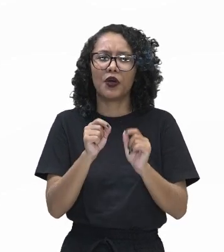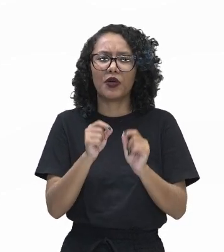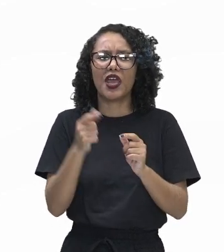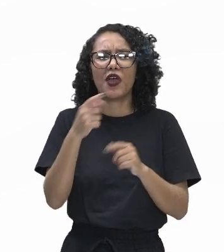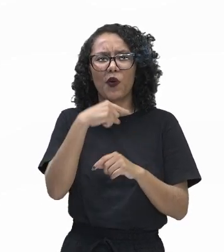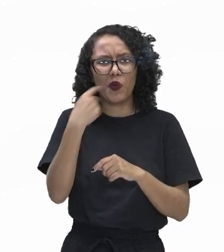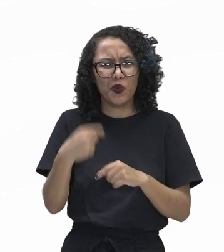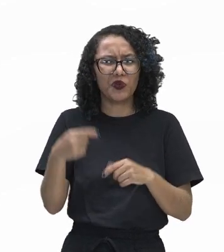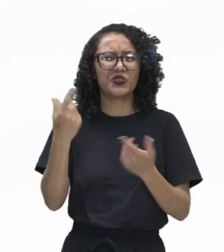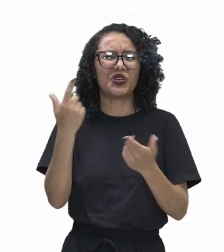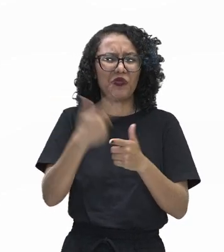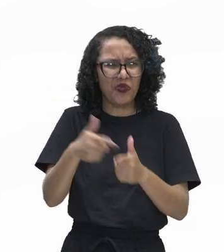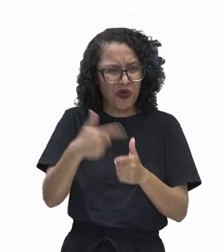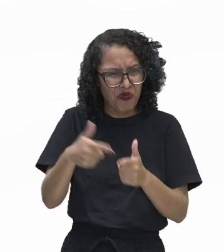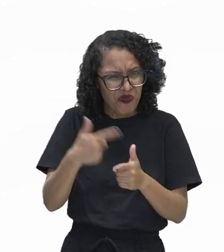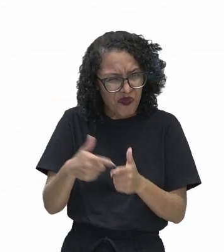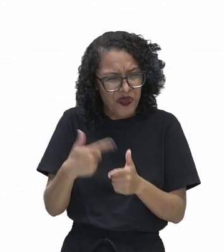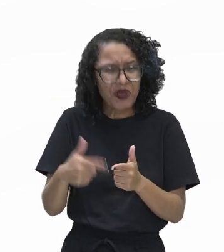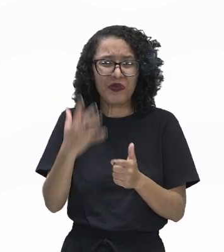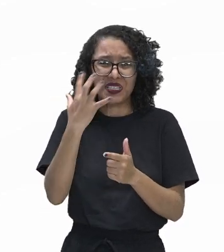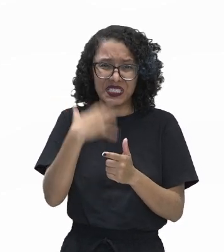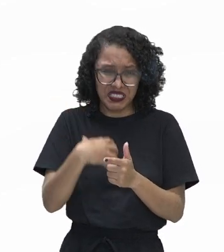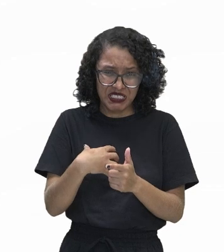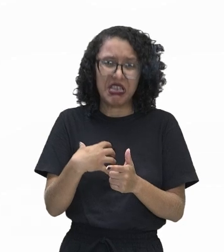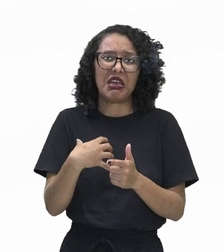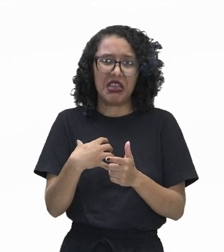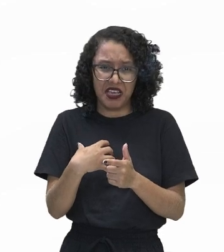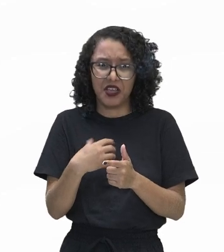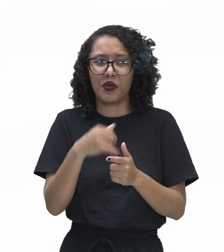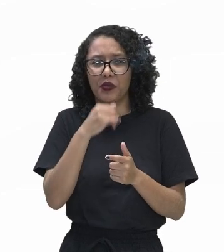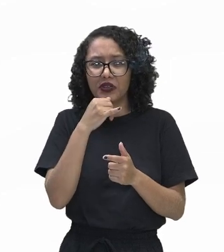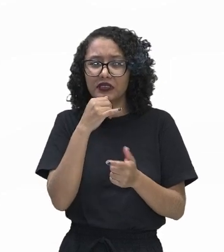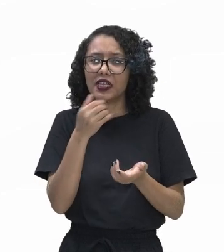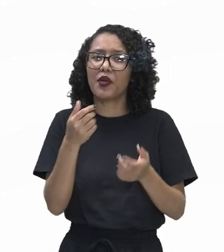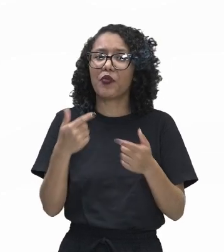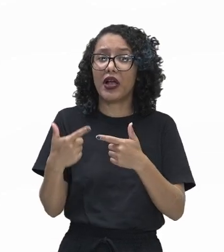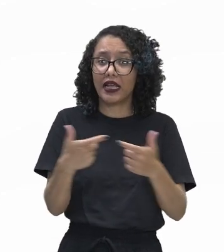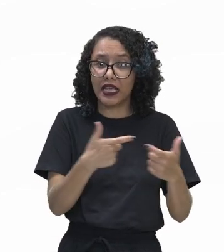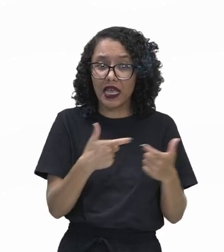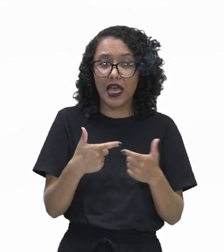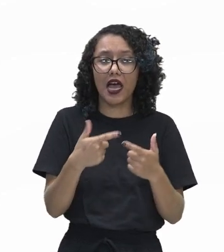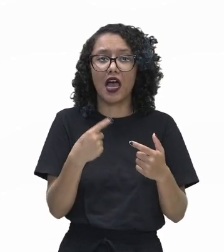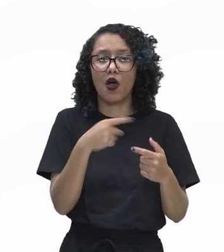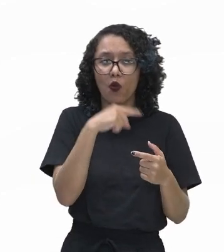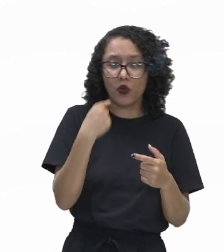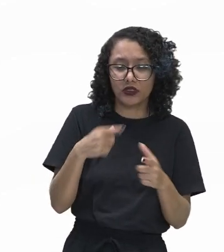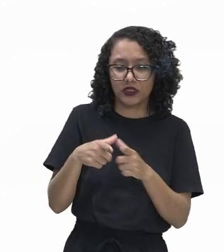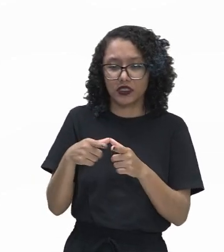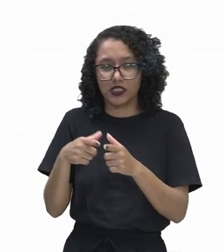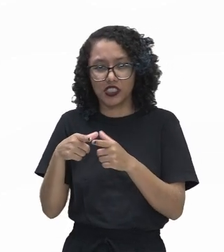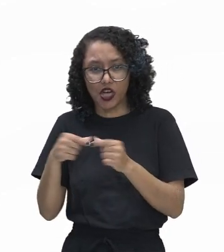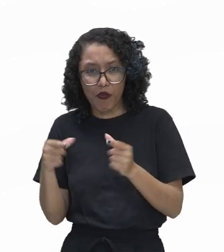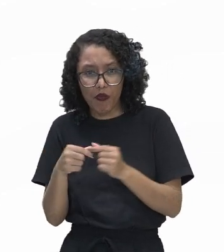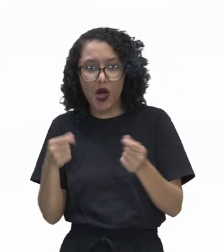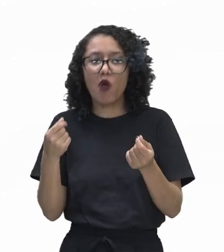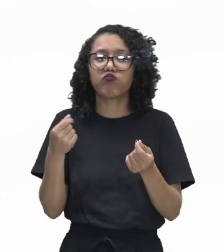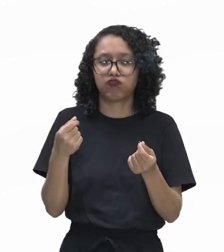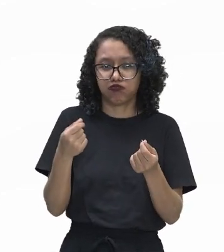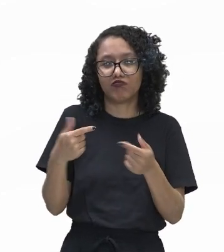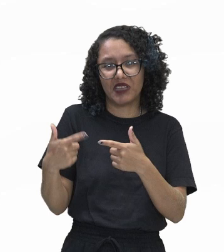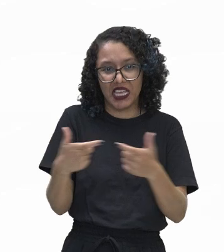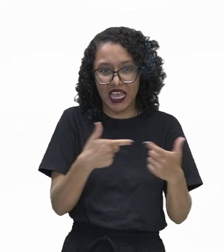problemas profundos. A derrota na Guerra Russo-Japonesa. O que aconteceu? Entre